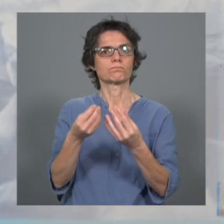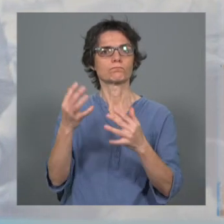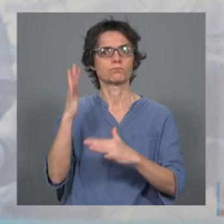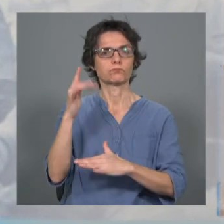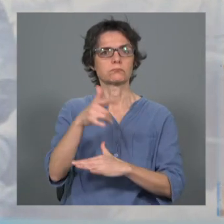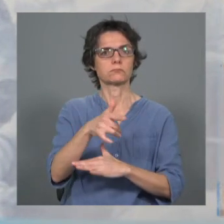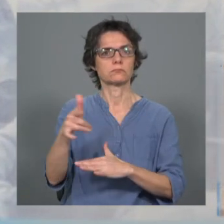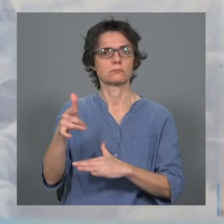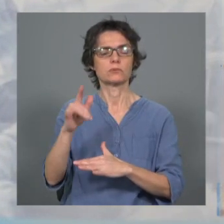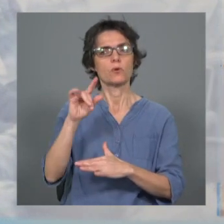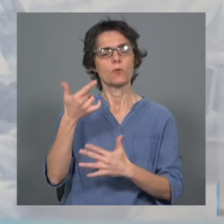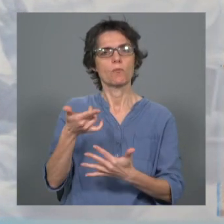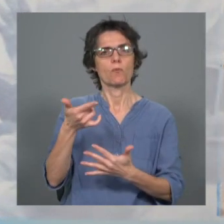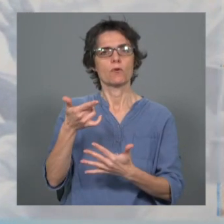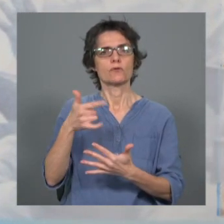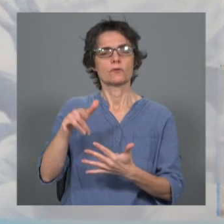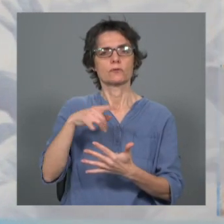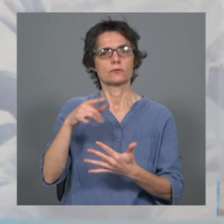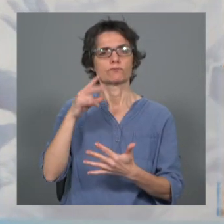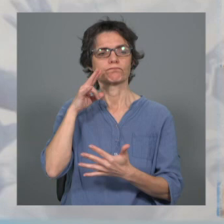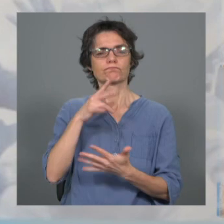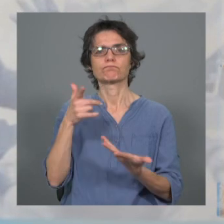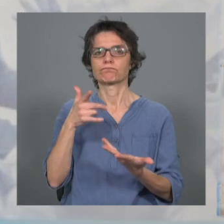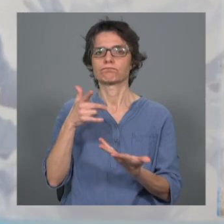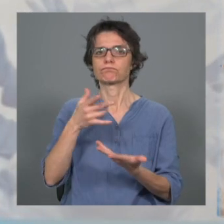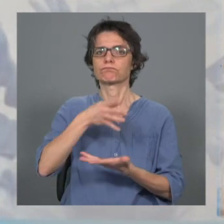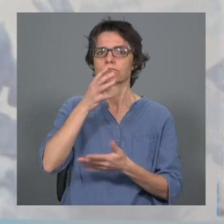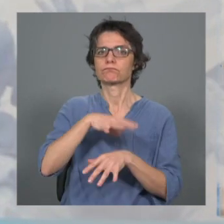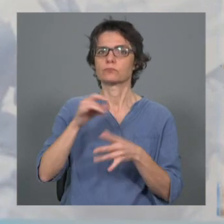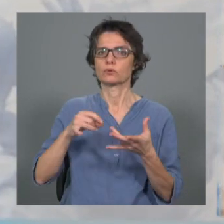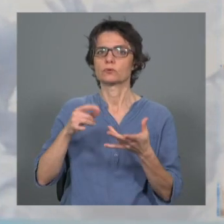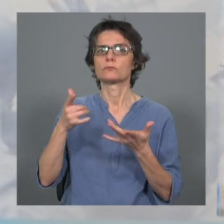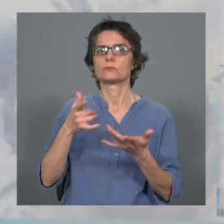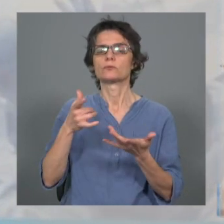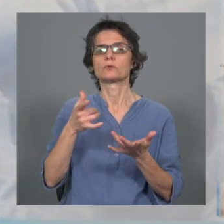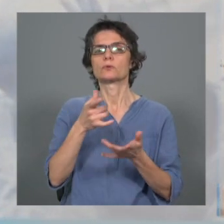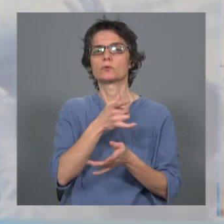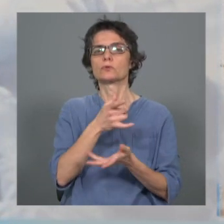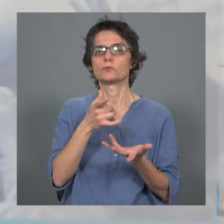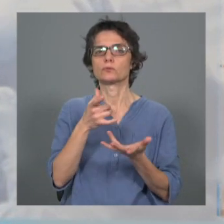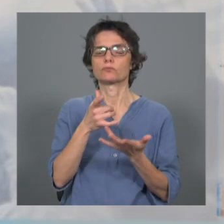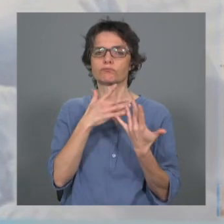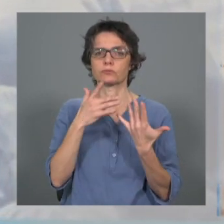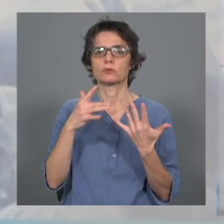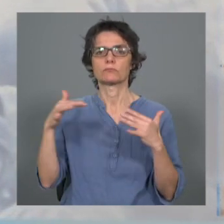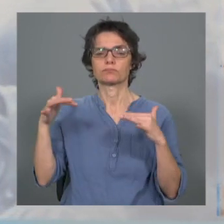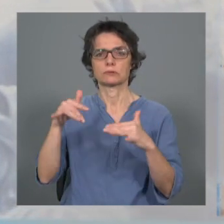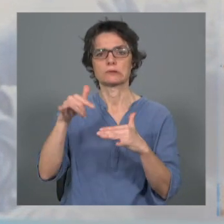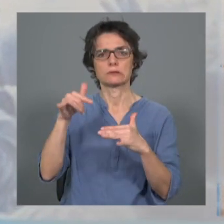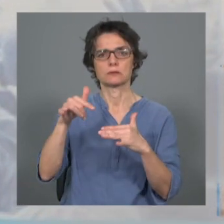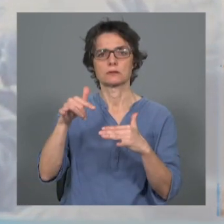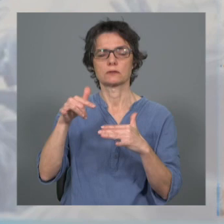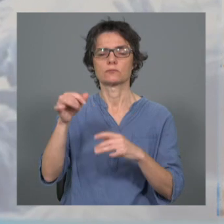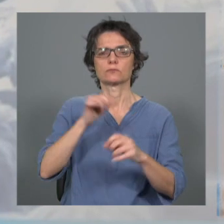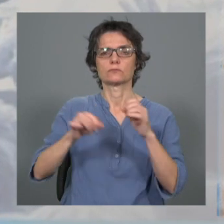Pedro, secretário do Sínodo Diocesano de Lisboa, e Inês Sota, ligada aos Jovens Sem Fronteiras, um